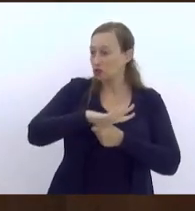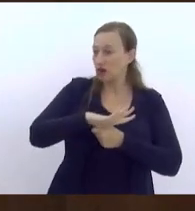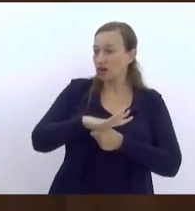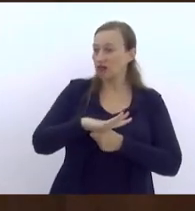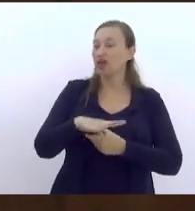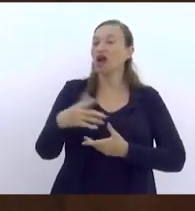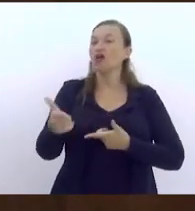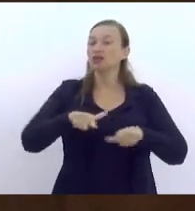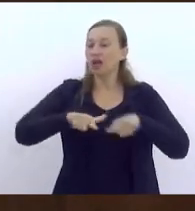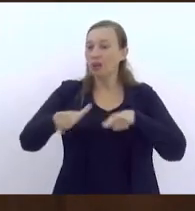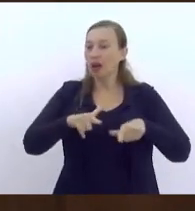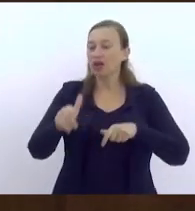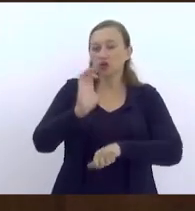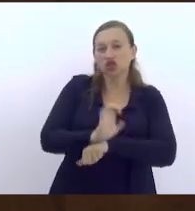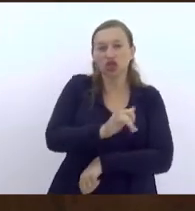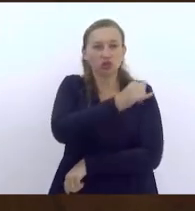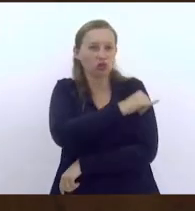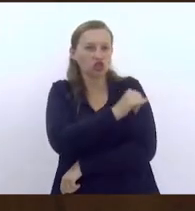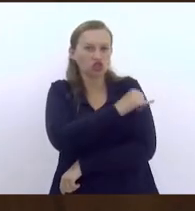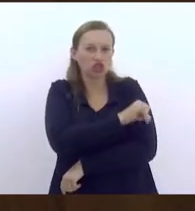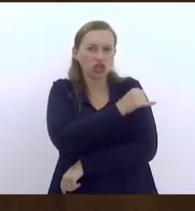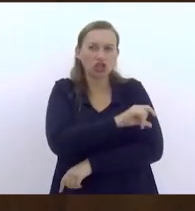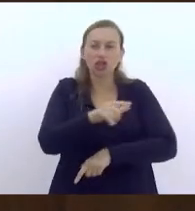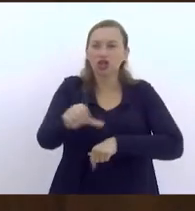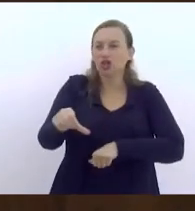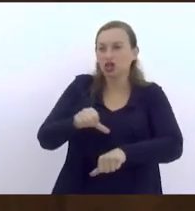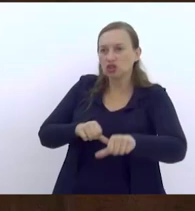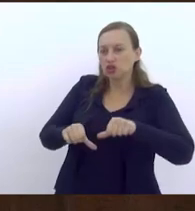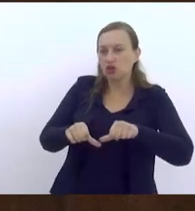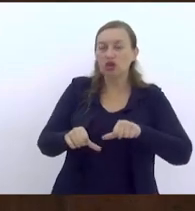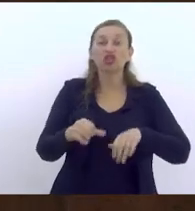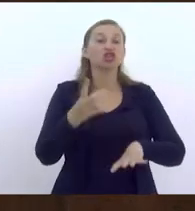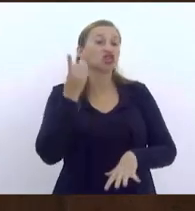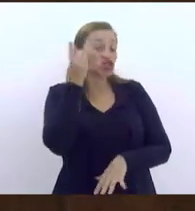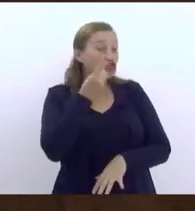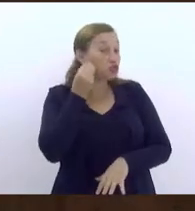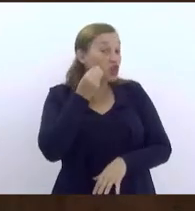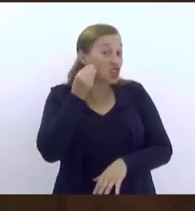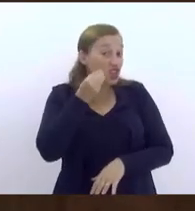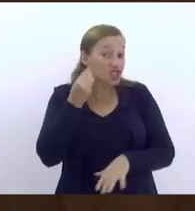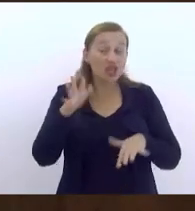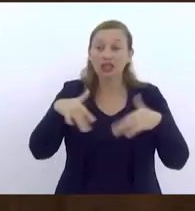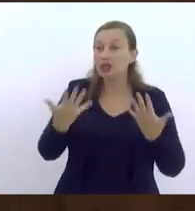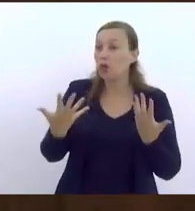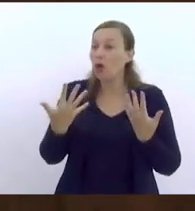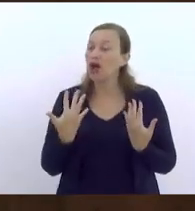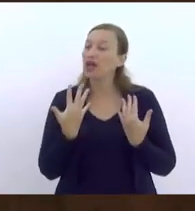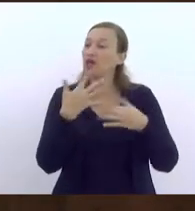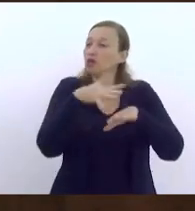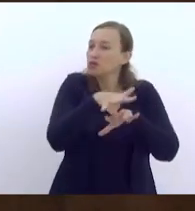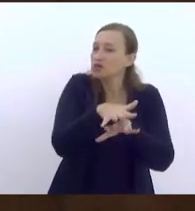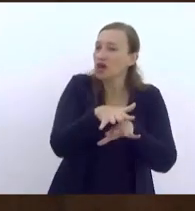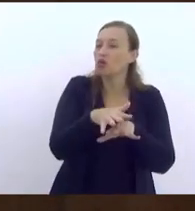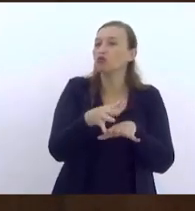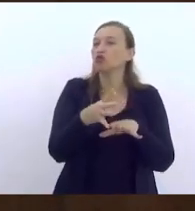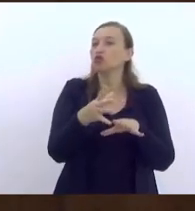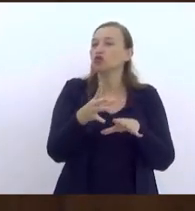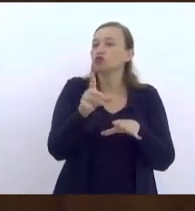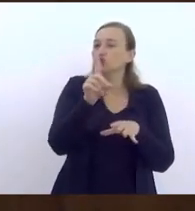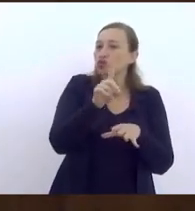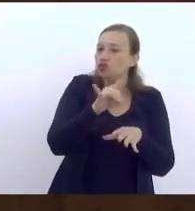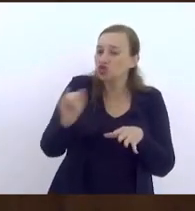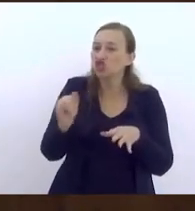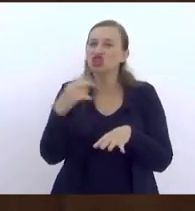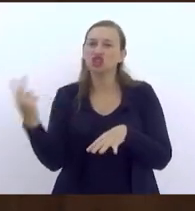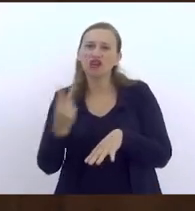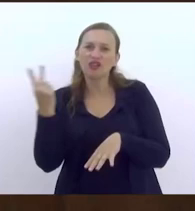serviço do Estado do Rio de Janeiro, em troca de experiências. Então, a inclusão da data, não é, da